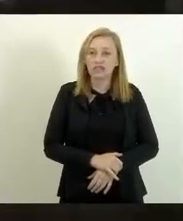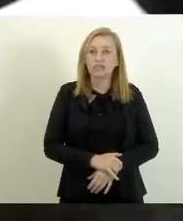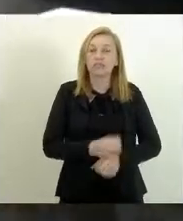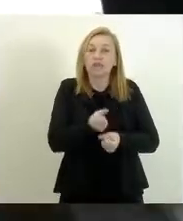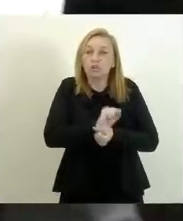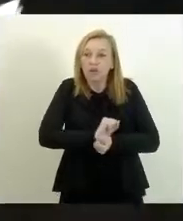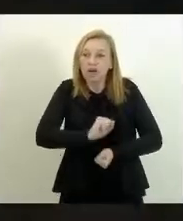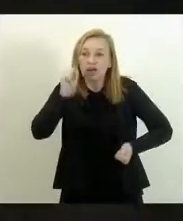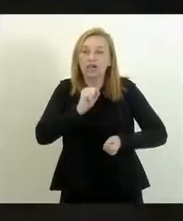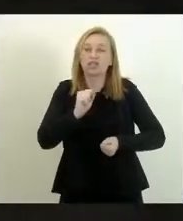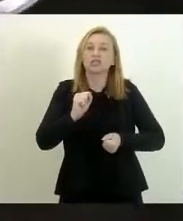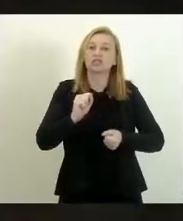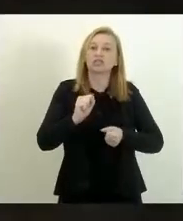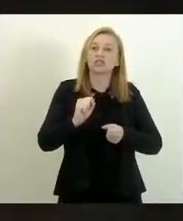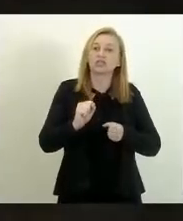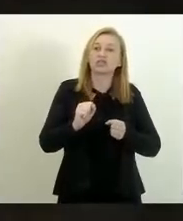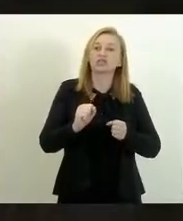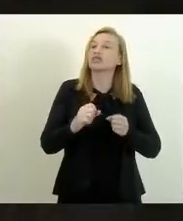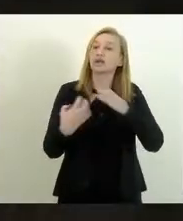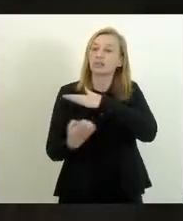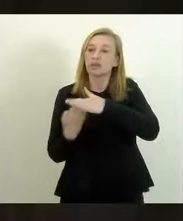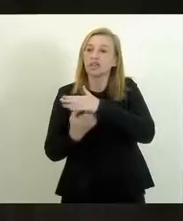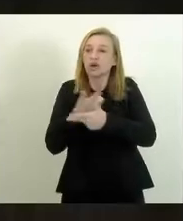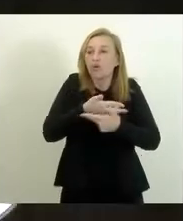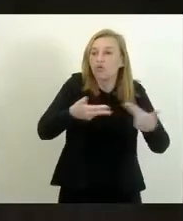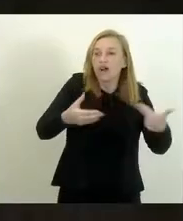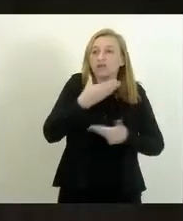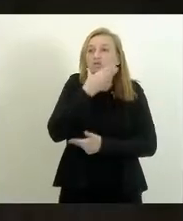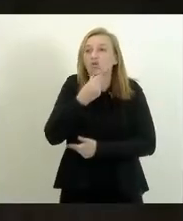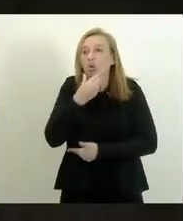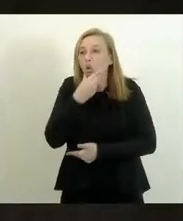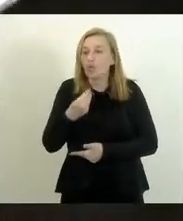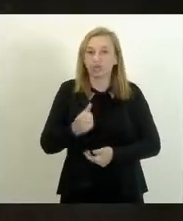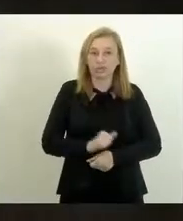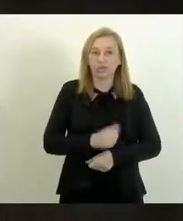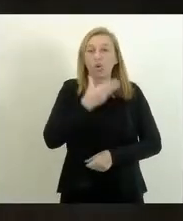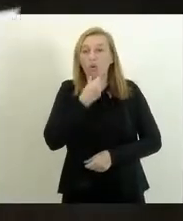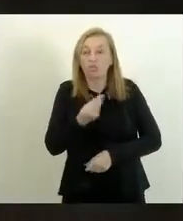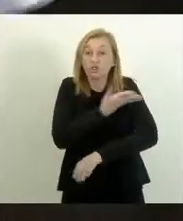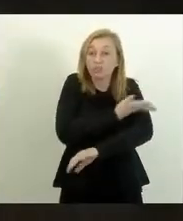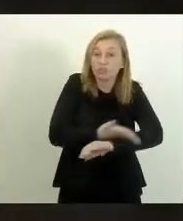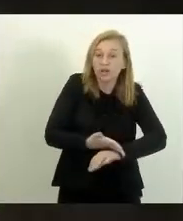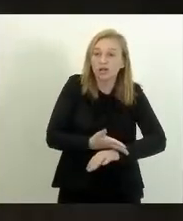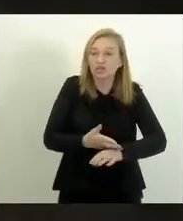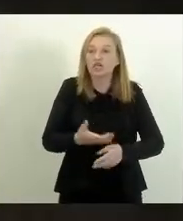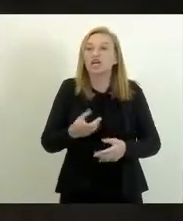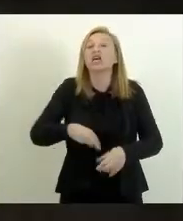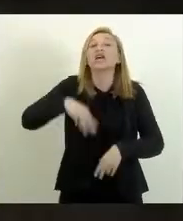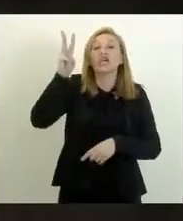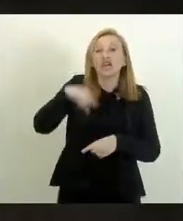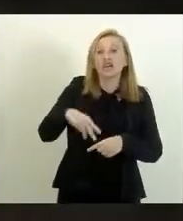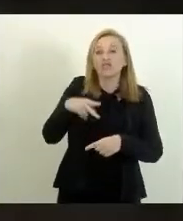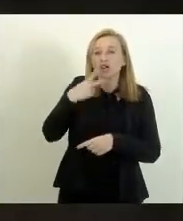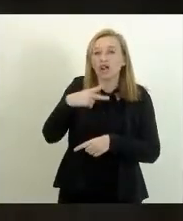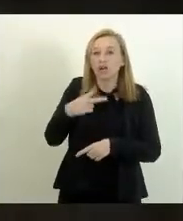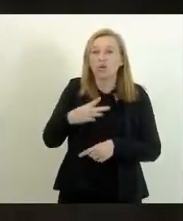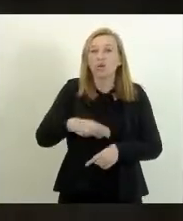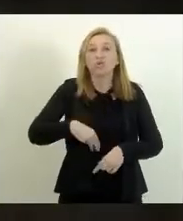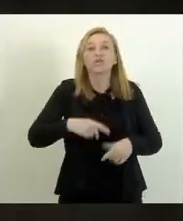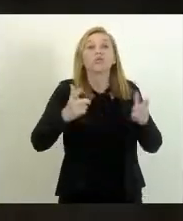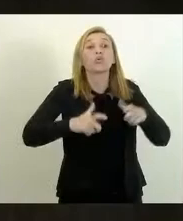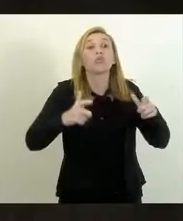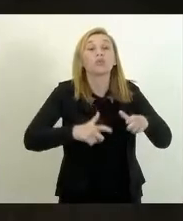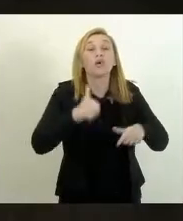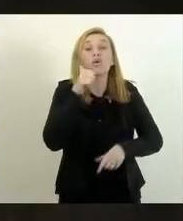grande empresa com muitos homens brancos, e quem questionou, cadê as mulheres daquela